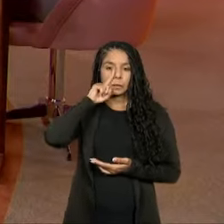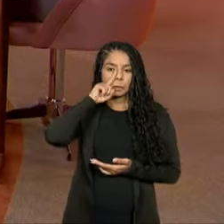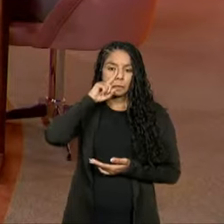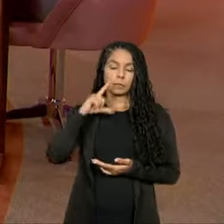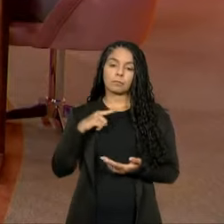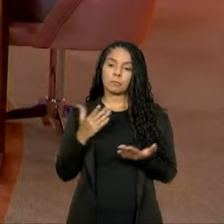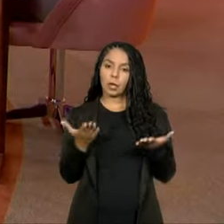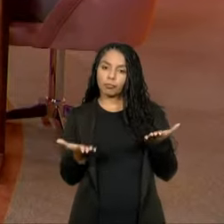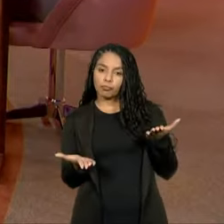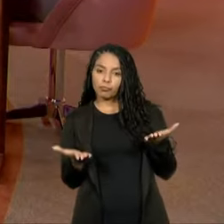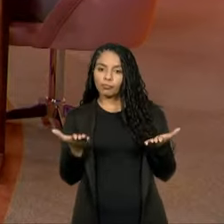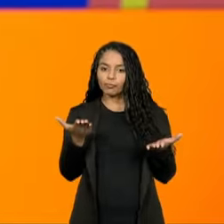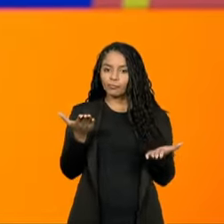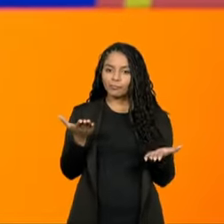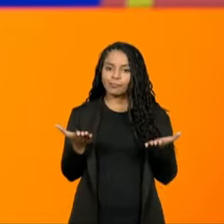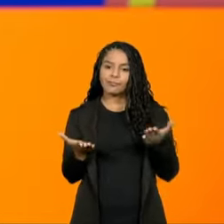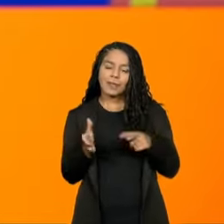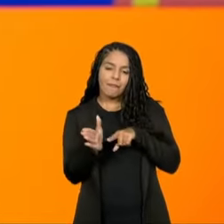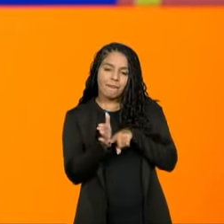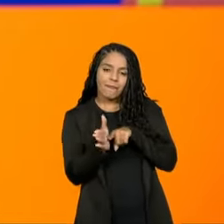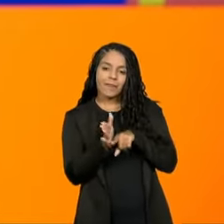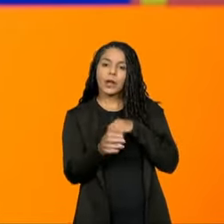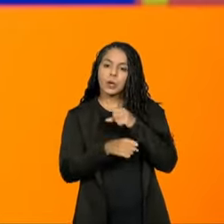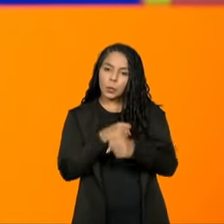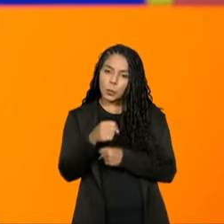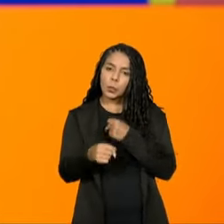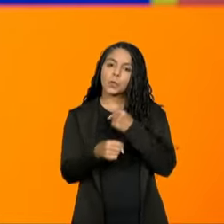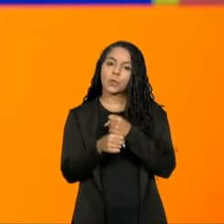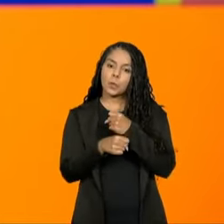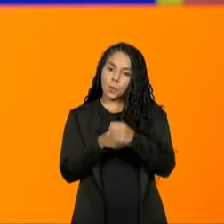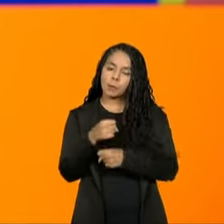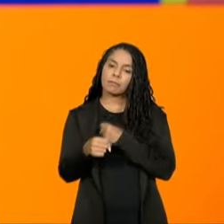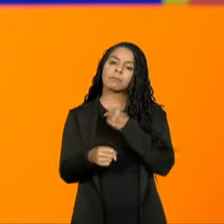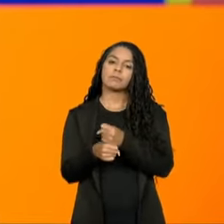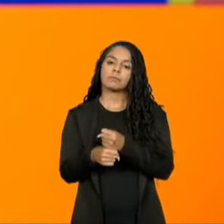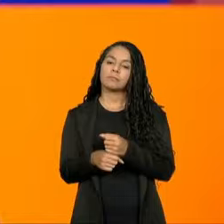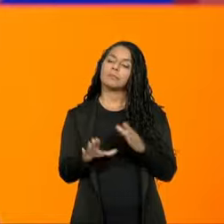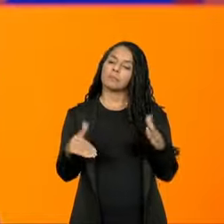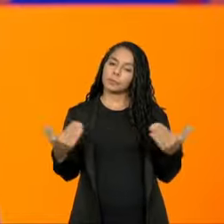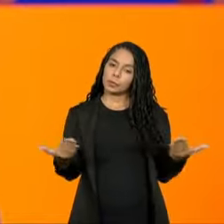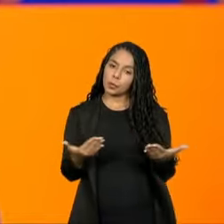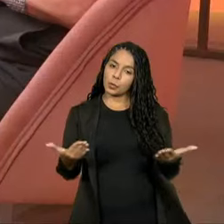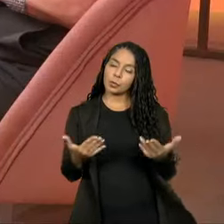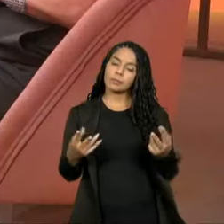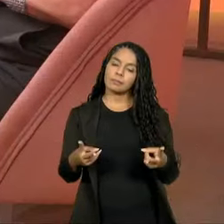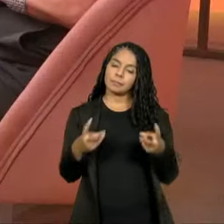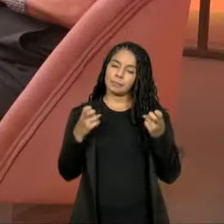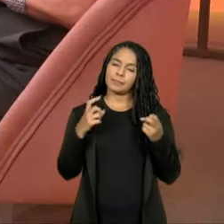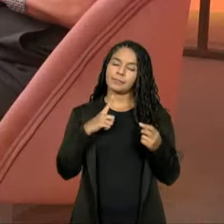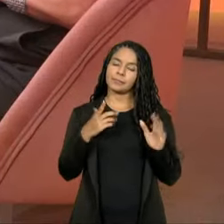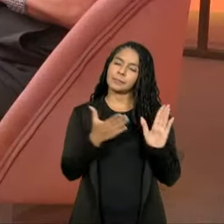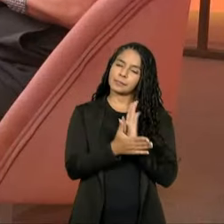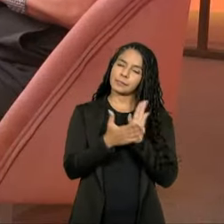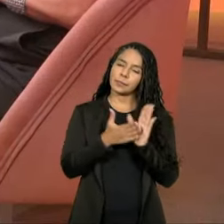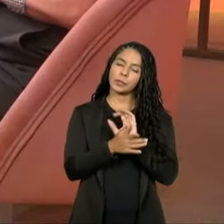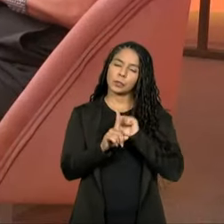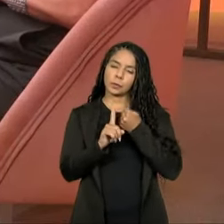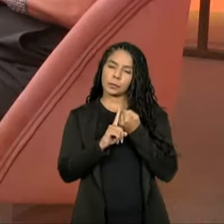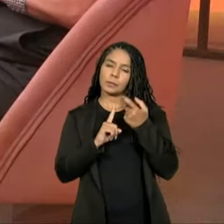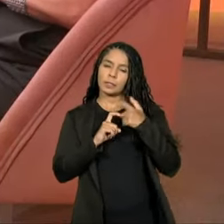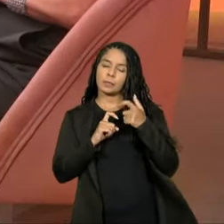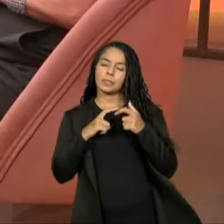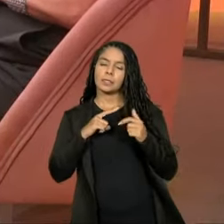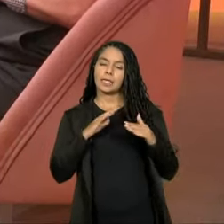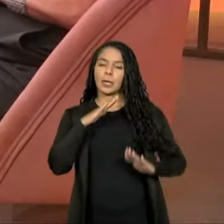essa balança que vai sendo reavaliada ano a ano. A princípio, hoje, a percepção que se tem, existem algumas sociedades que defendem um